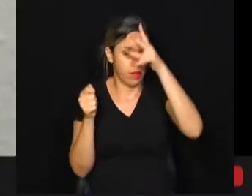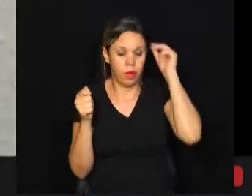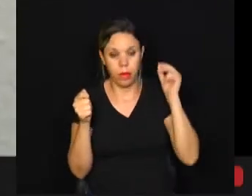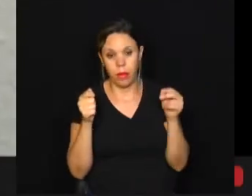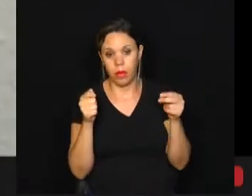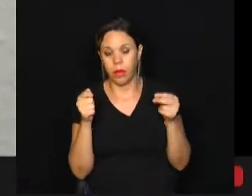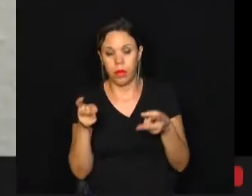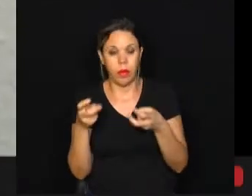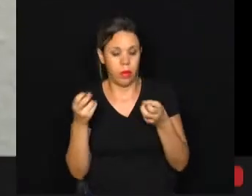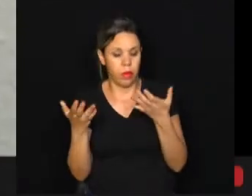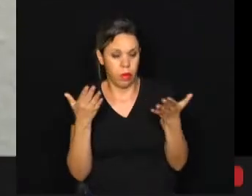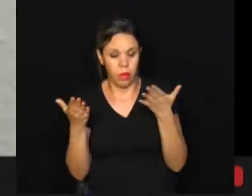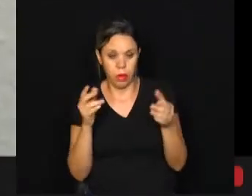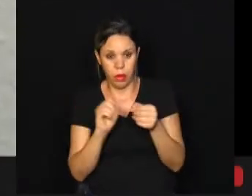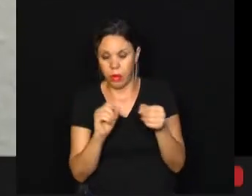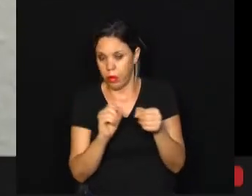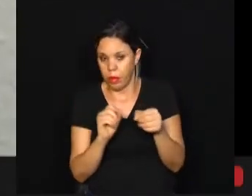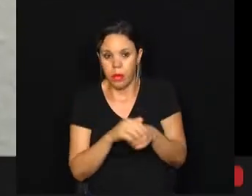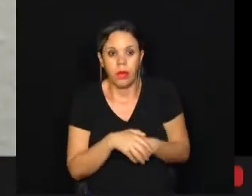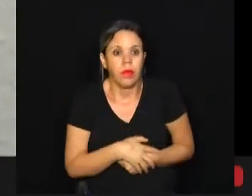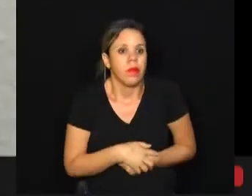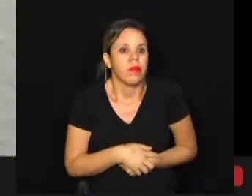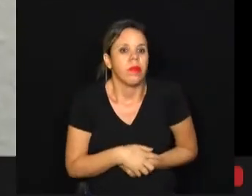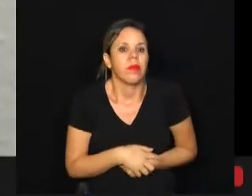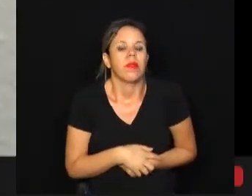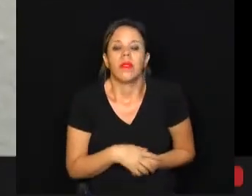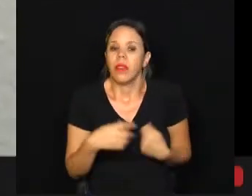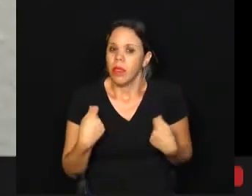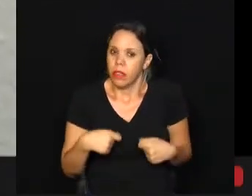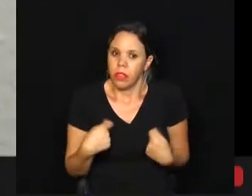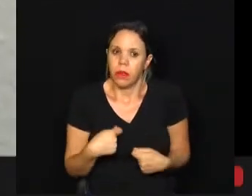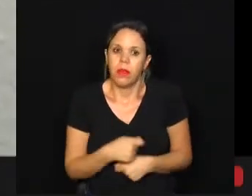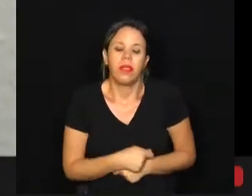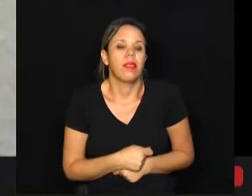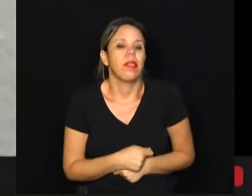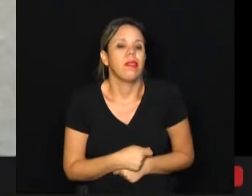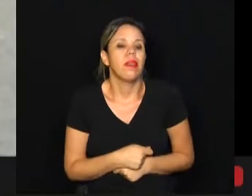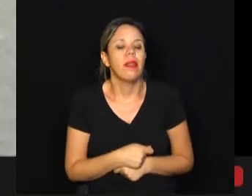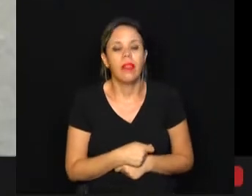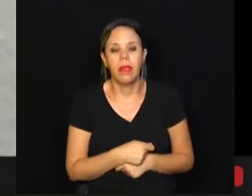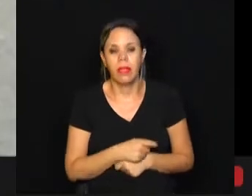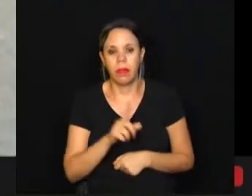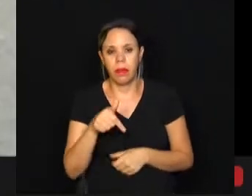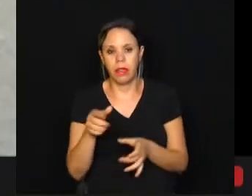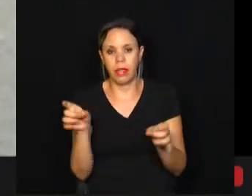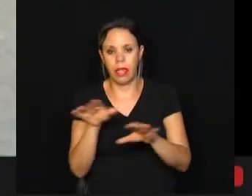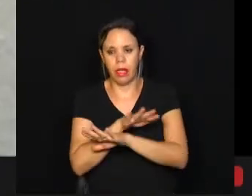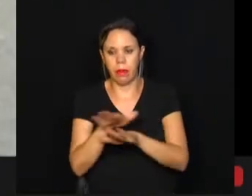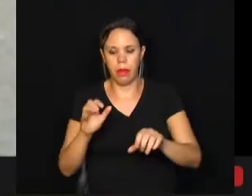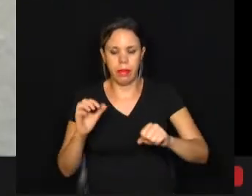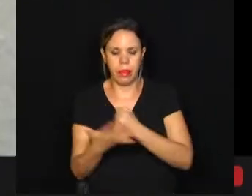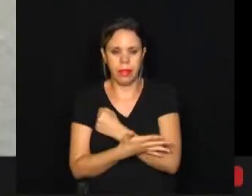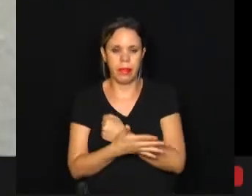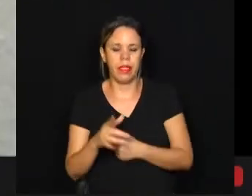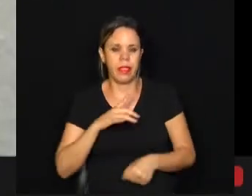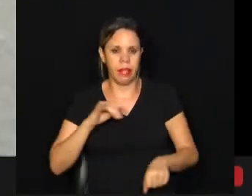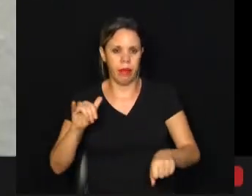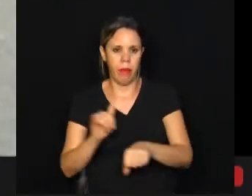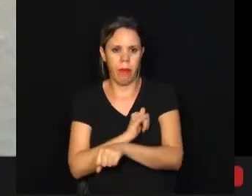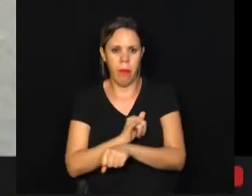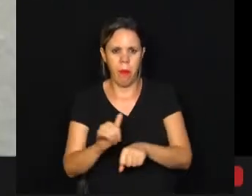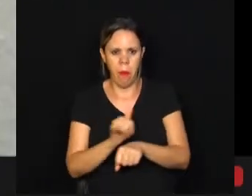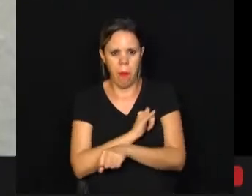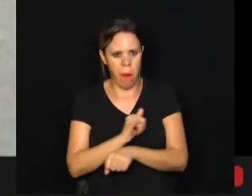gente saber o que a gente tem que fazer, mas a gente precisa, quando a gente sair da pandemia, buscar alternativas para